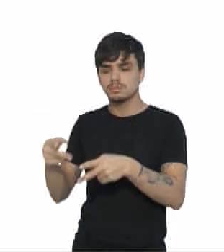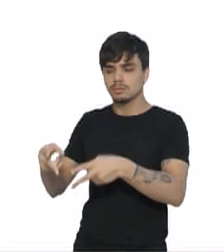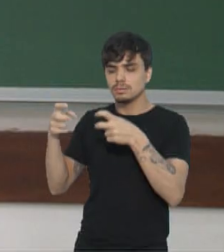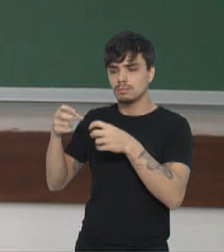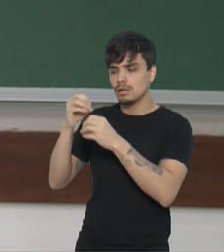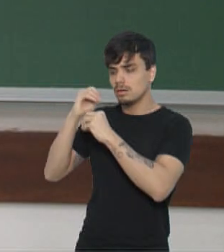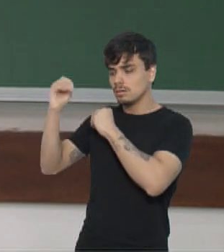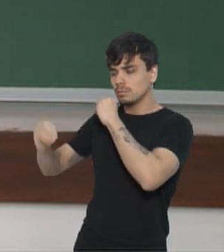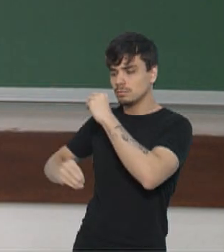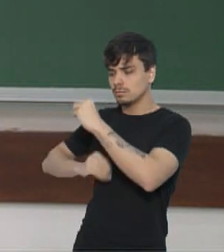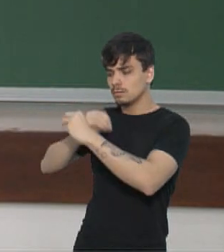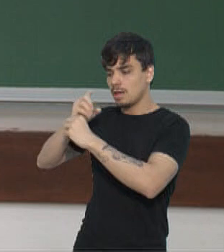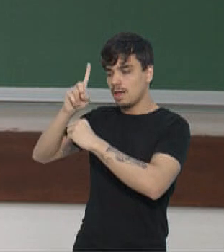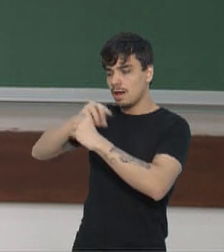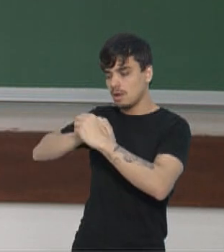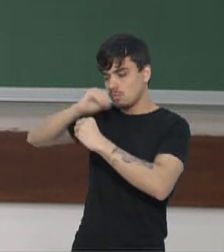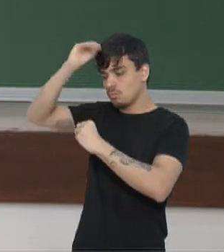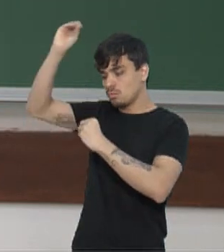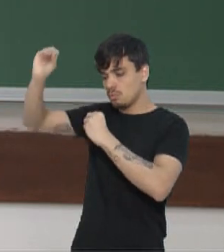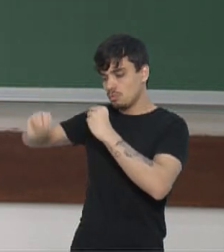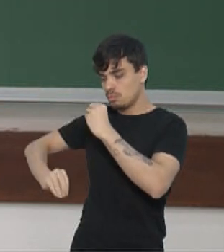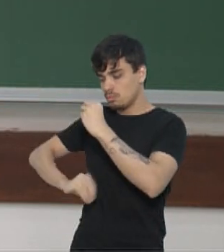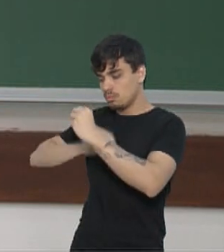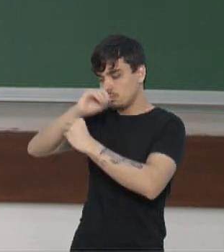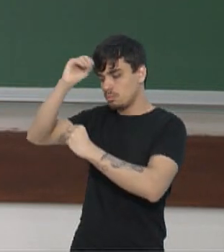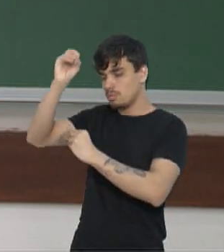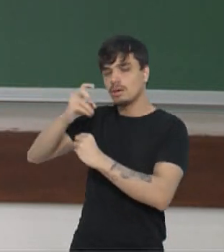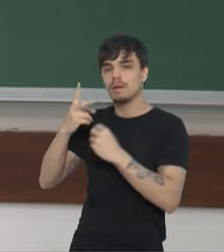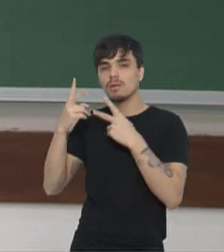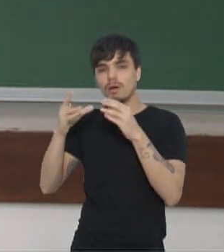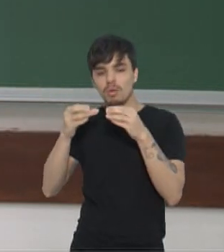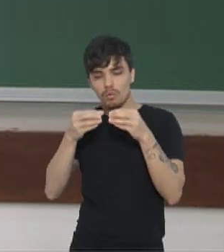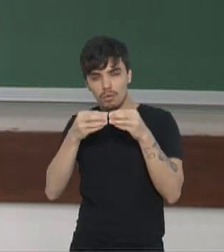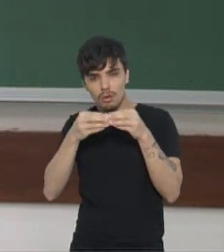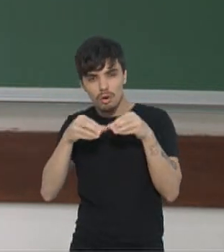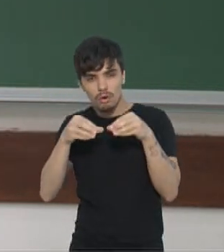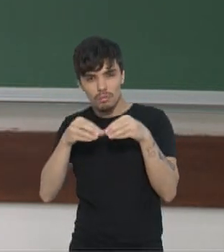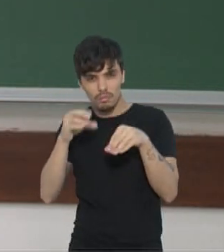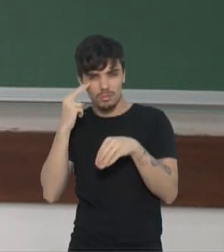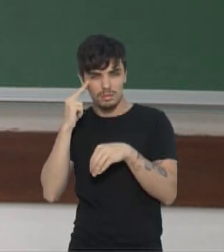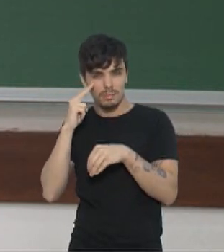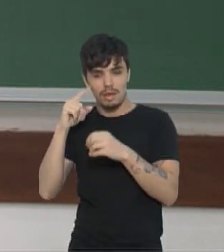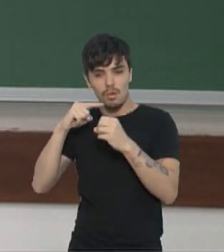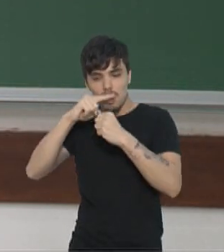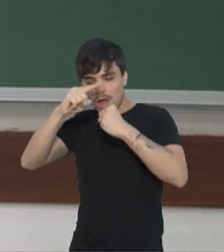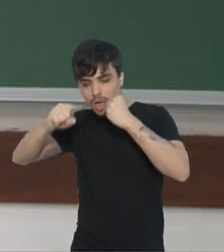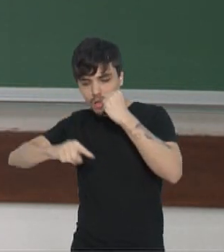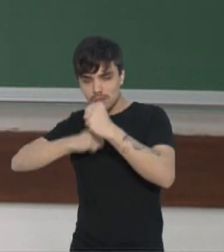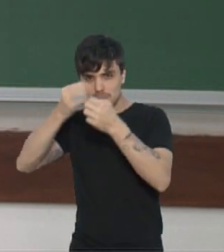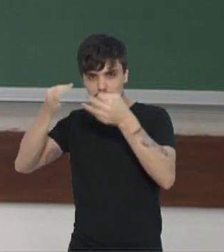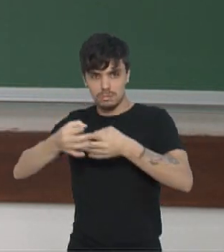eram elípticas, né? Tipo um ovo assim, né? E não redondinha.